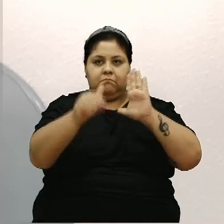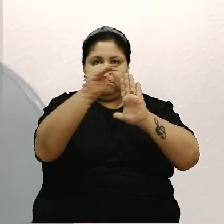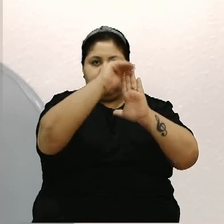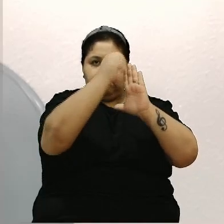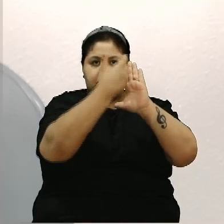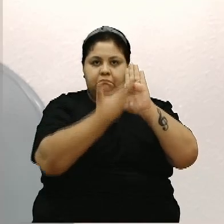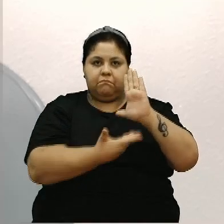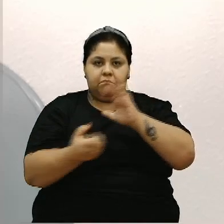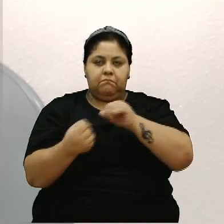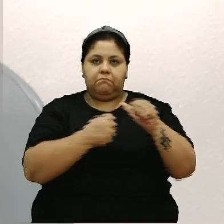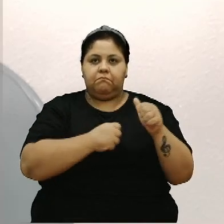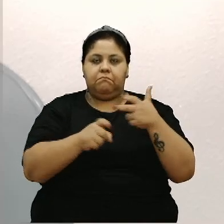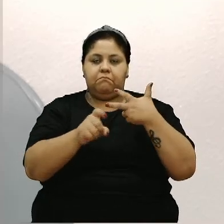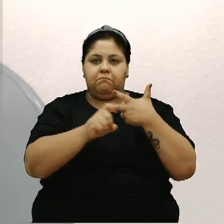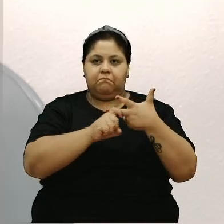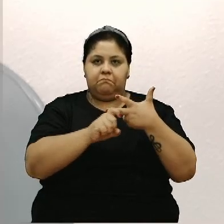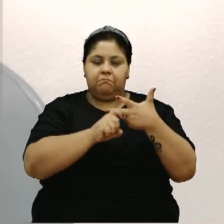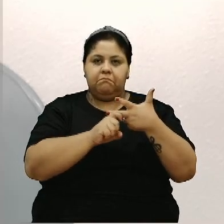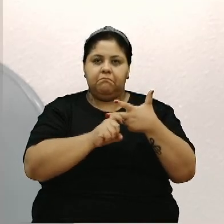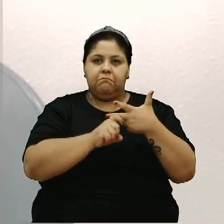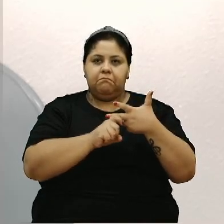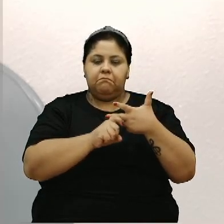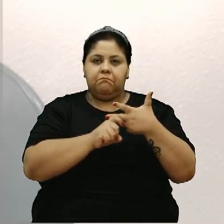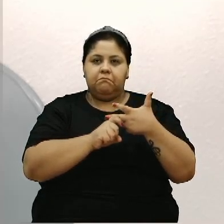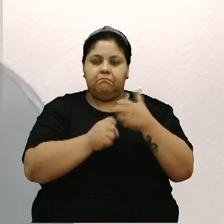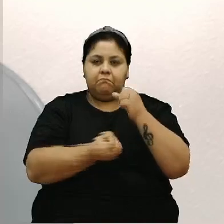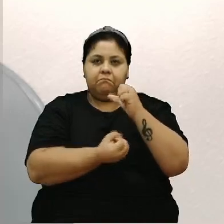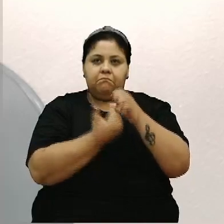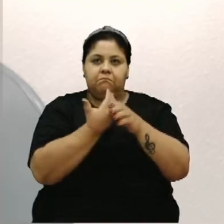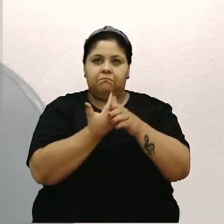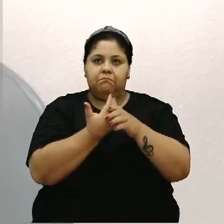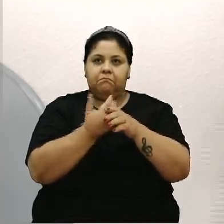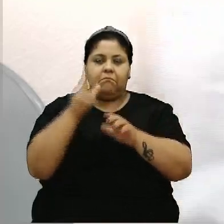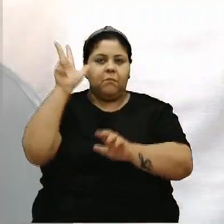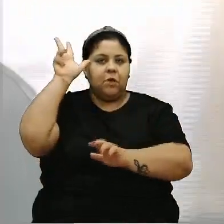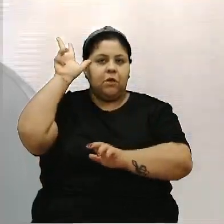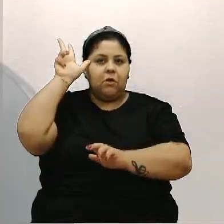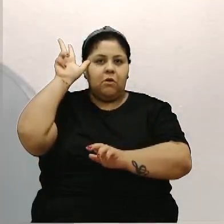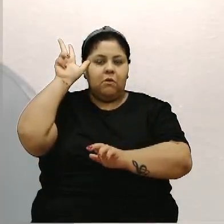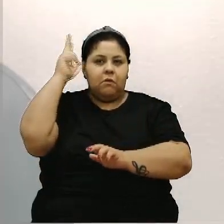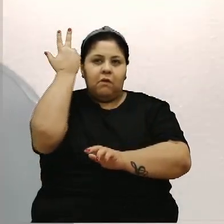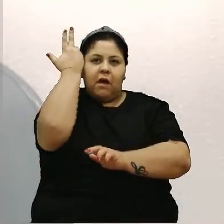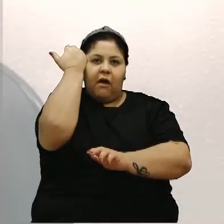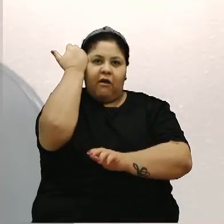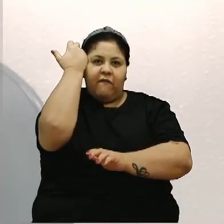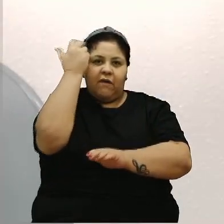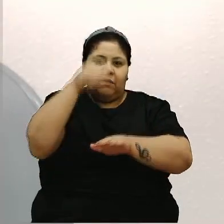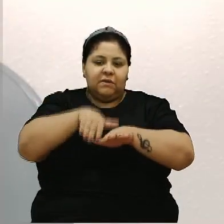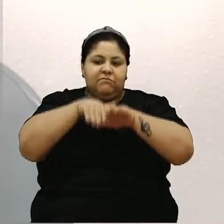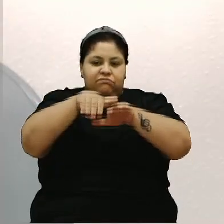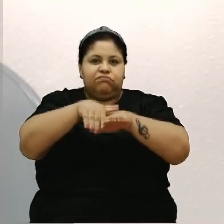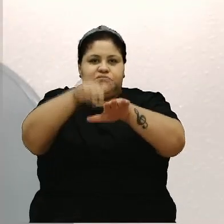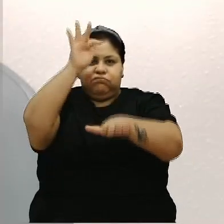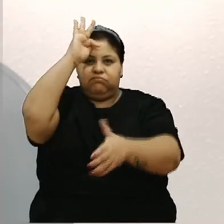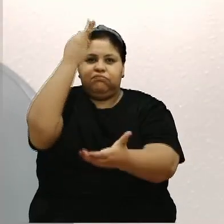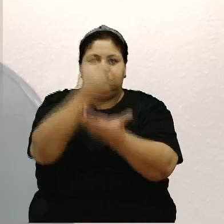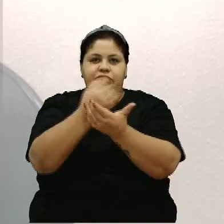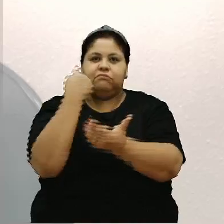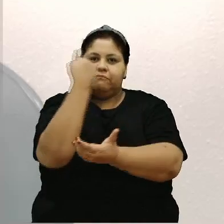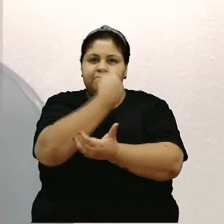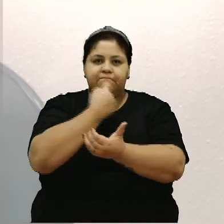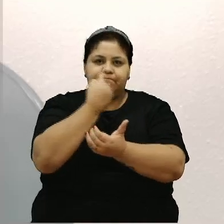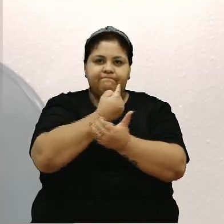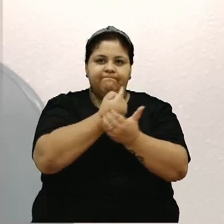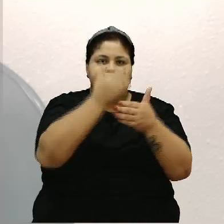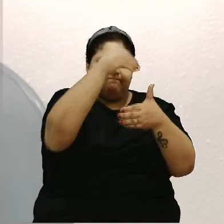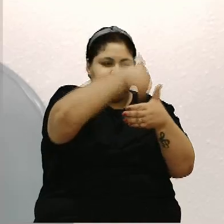emendado de autoria do Poder Executivo Municipal, que inclui a Cavalgada da Fé de Caravaggio no calendário oficial de eventos do